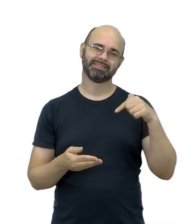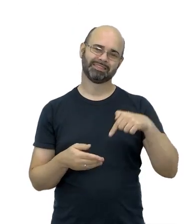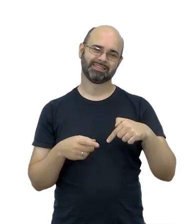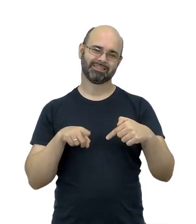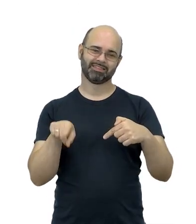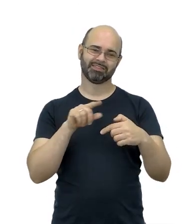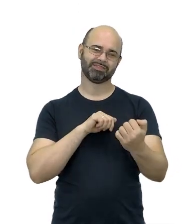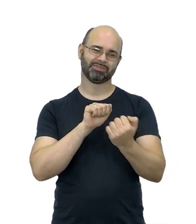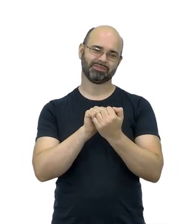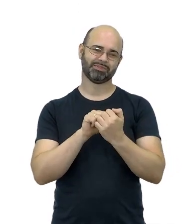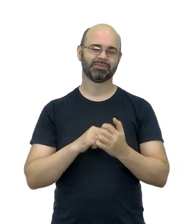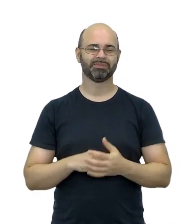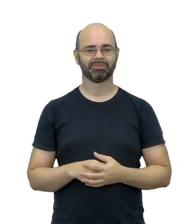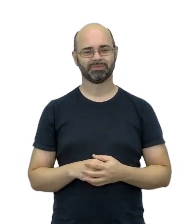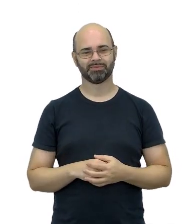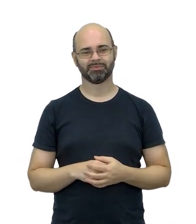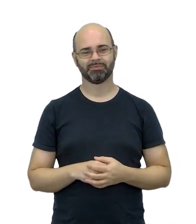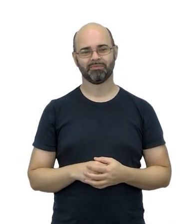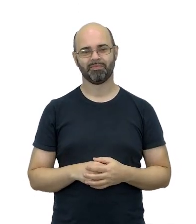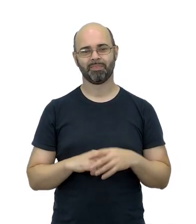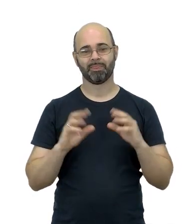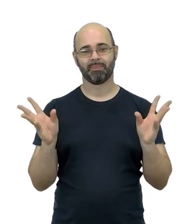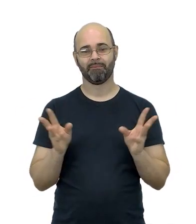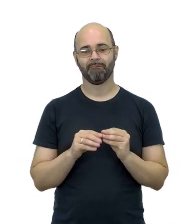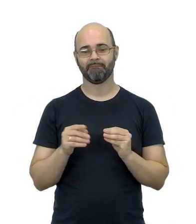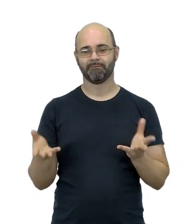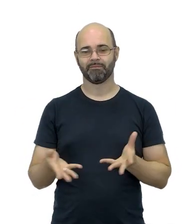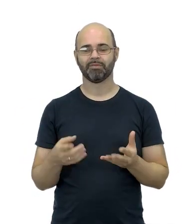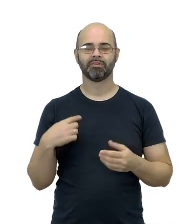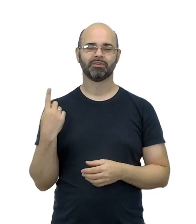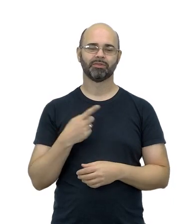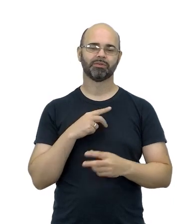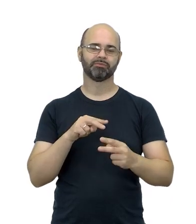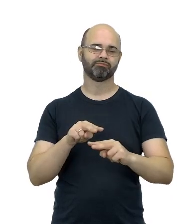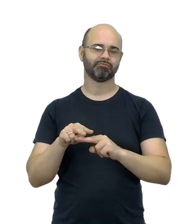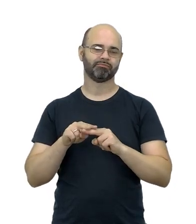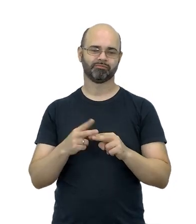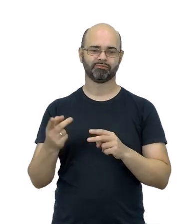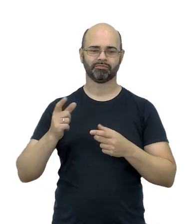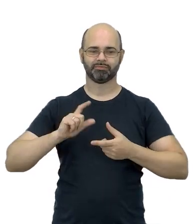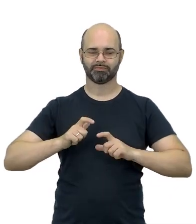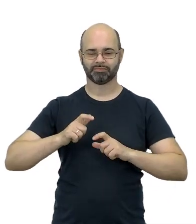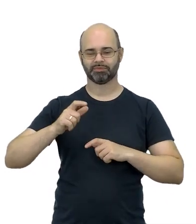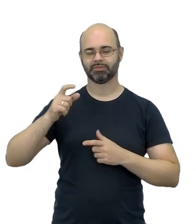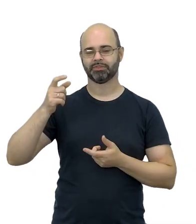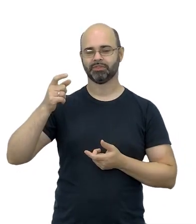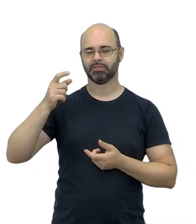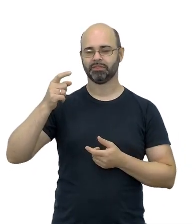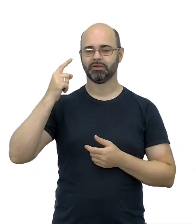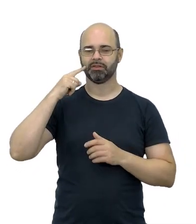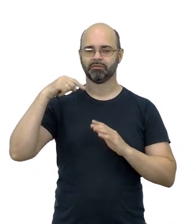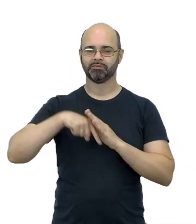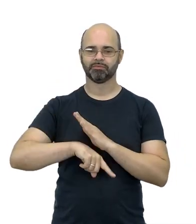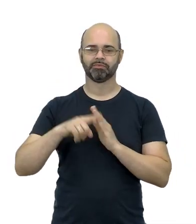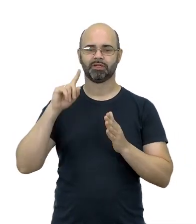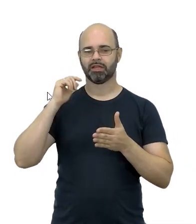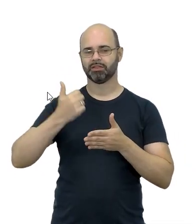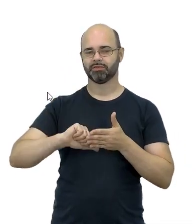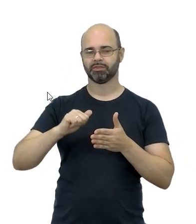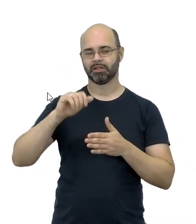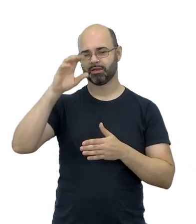vocês. A síntese do nosso encontro, a gente retomou os princípios do pensamento geométrico, analisamos duas atividades